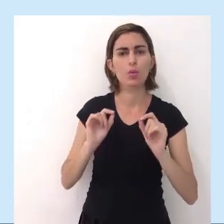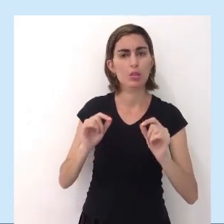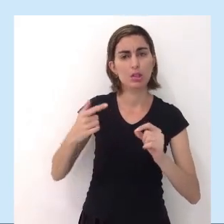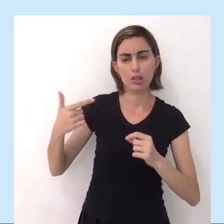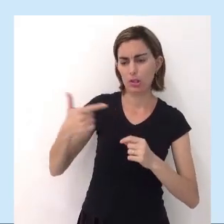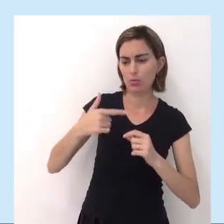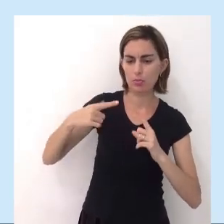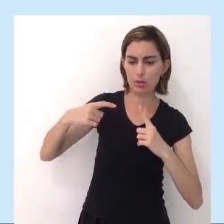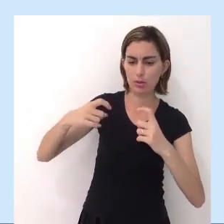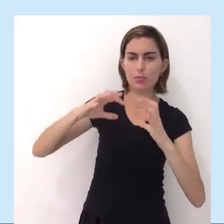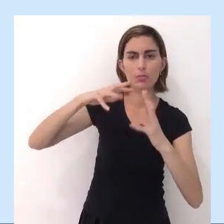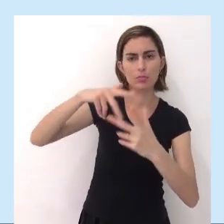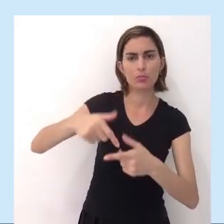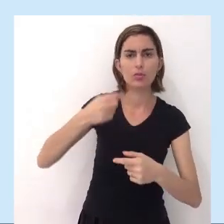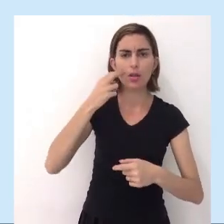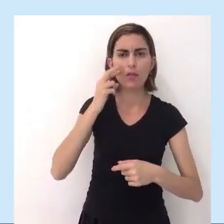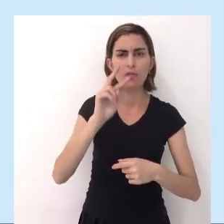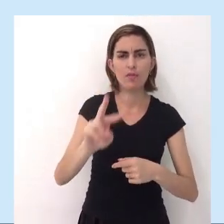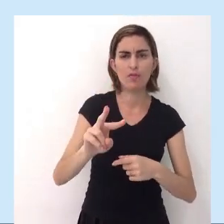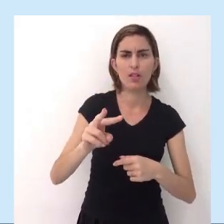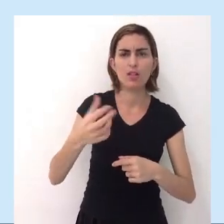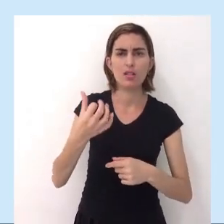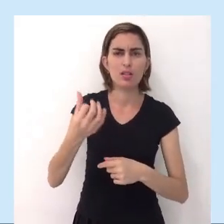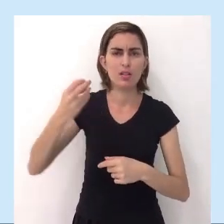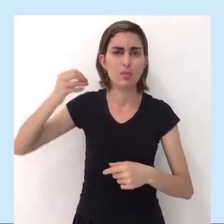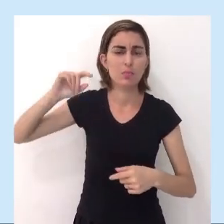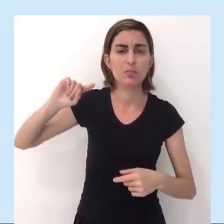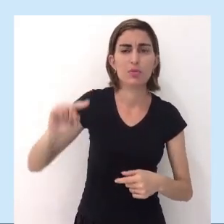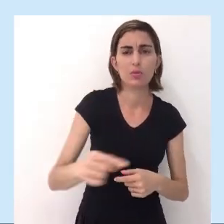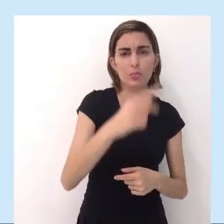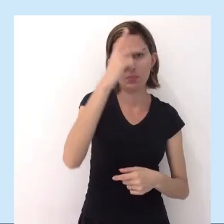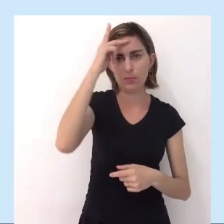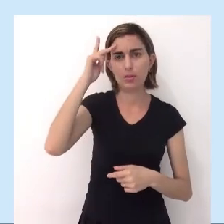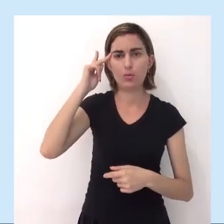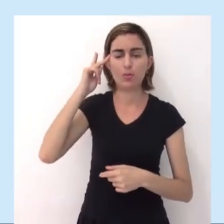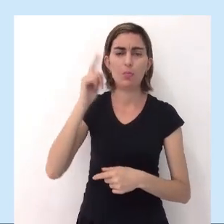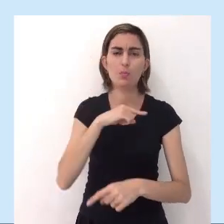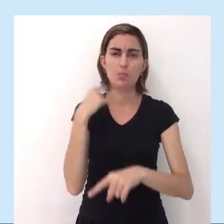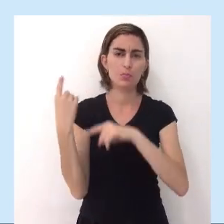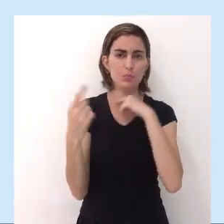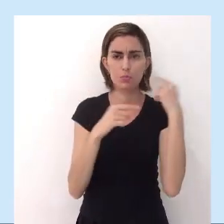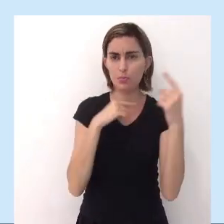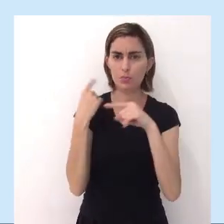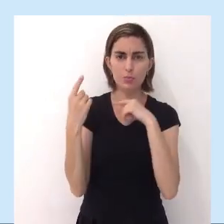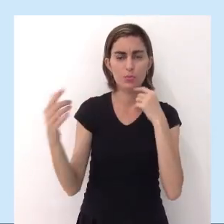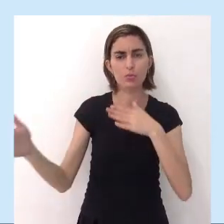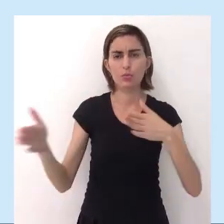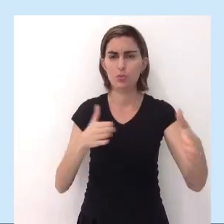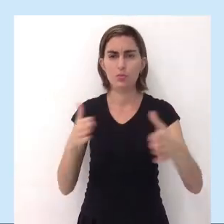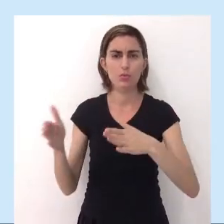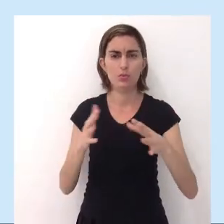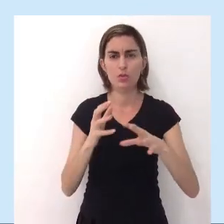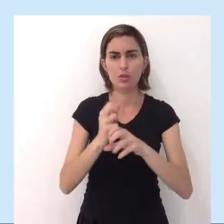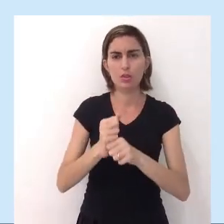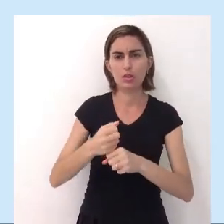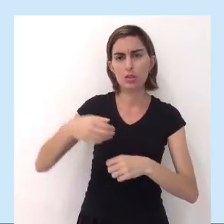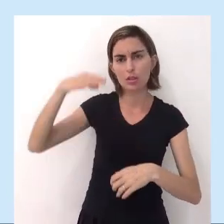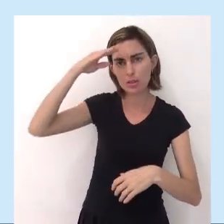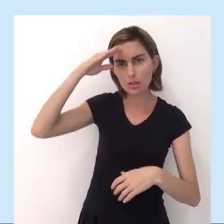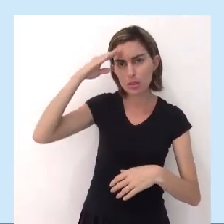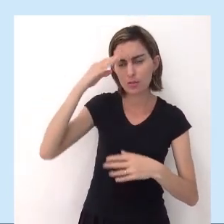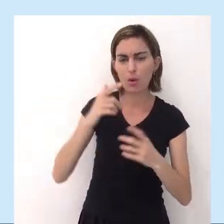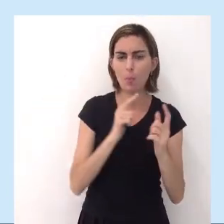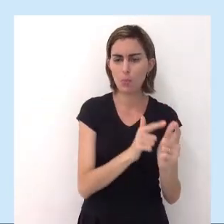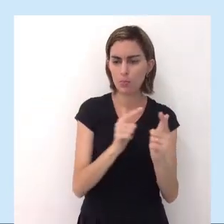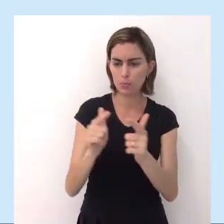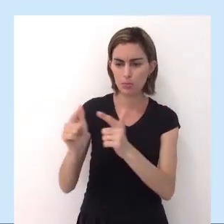É na Segunda Guerra Mundial que a gente vai ver aí 60 milhões de pessoas, tá, mortas nesse período, contando com os civis que